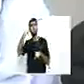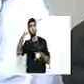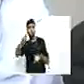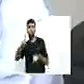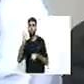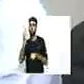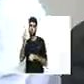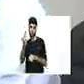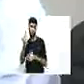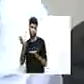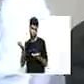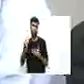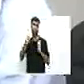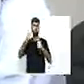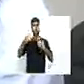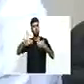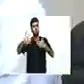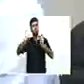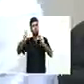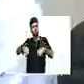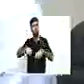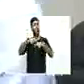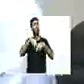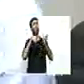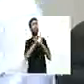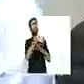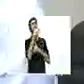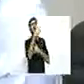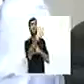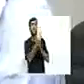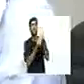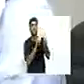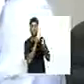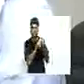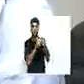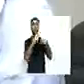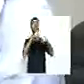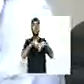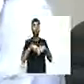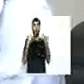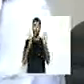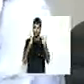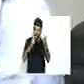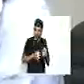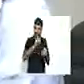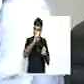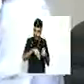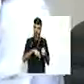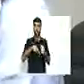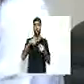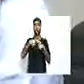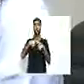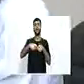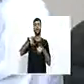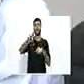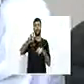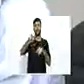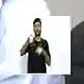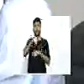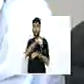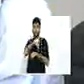segundo os moradores dá muito certo eu queria saber a sua opinião sobre isso para terminar mesmo senhor presidente porque o Rodrigo bico presidente do